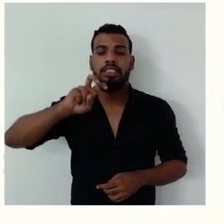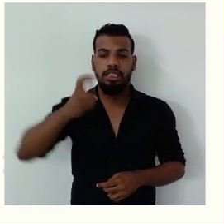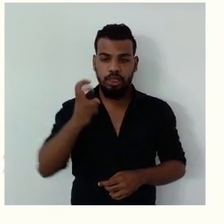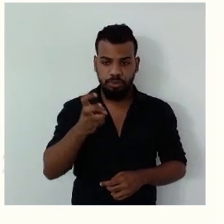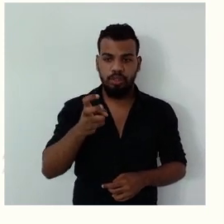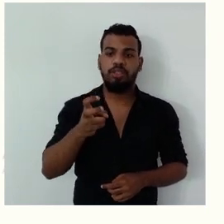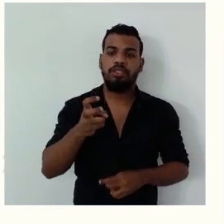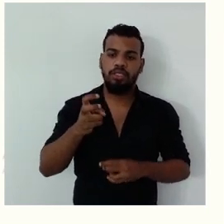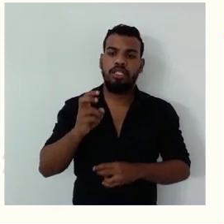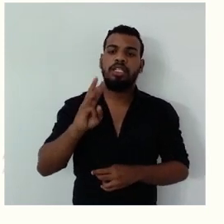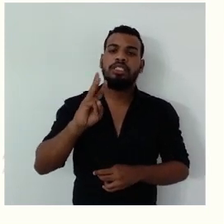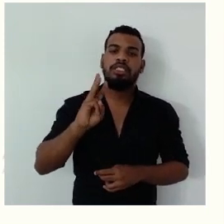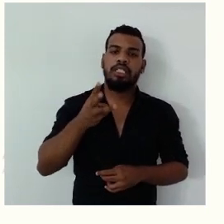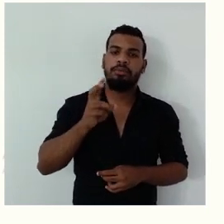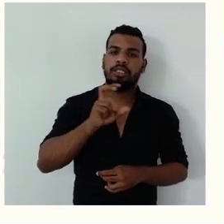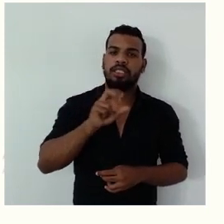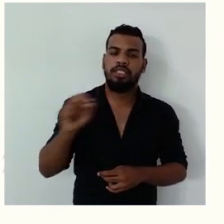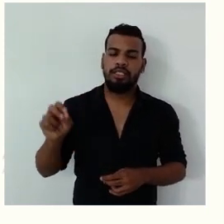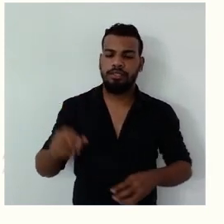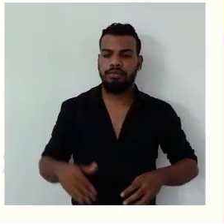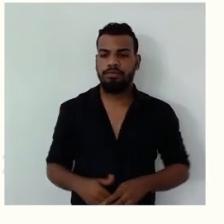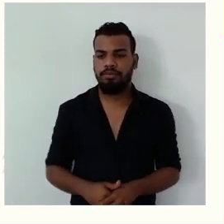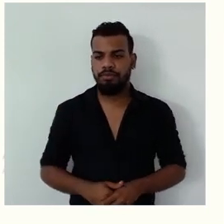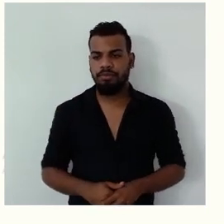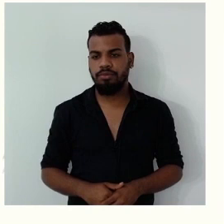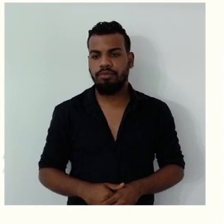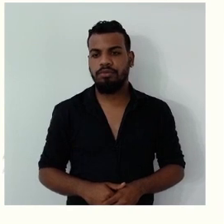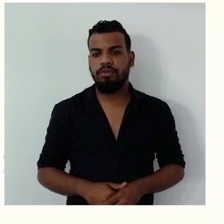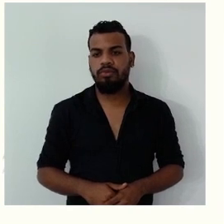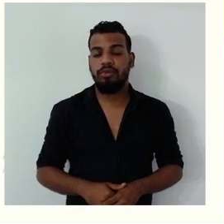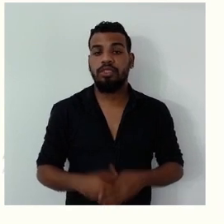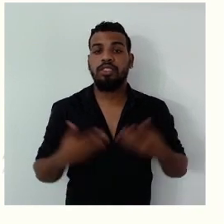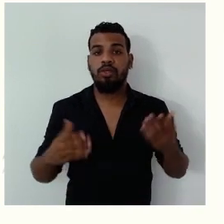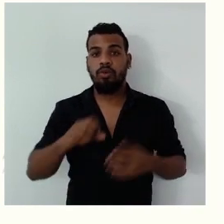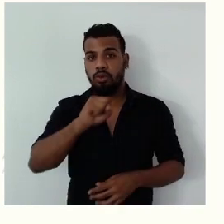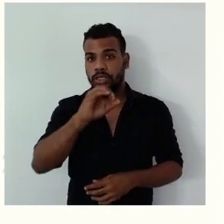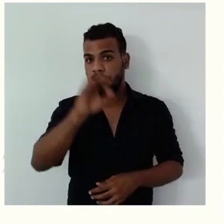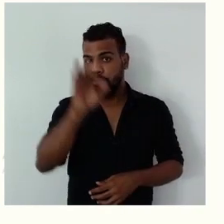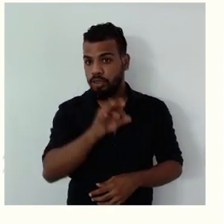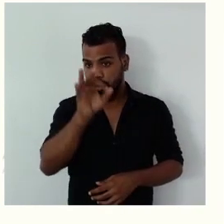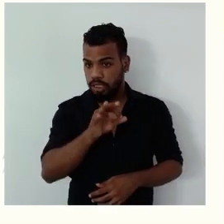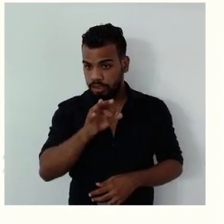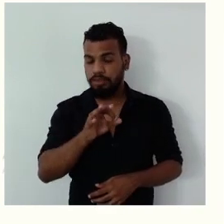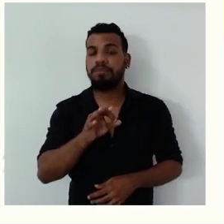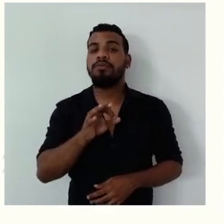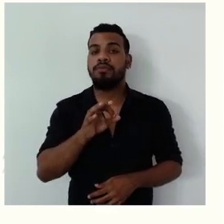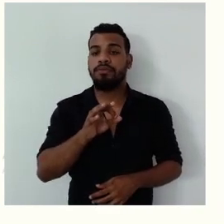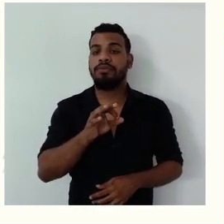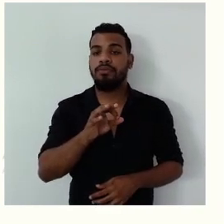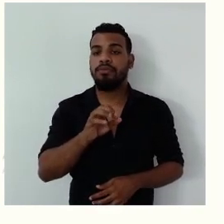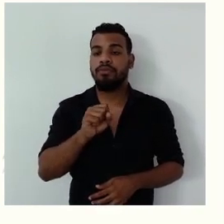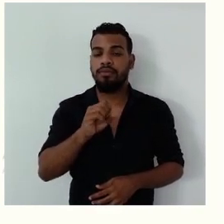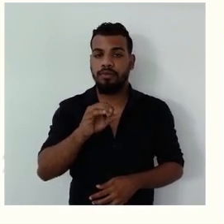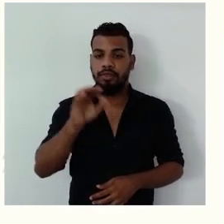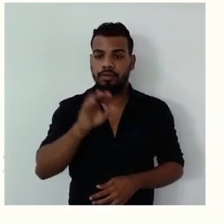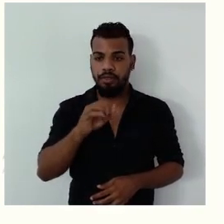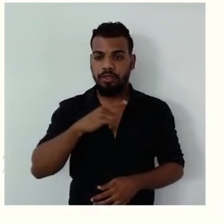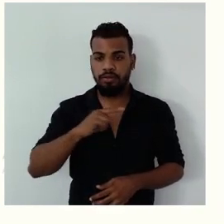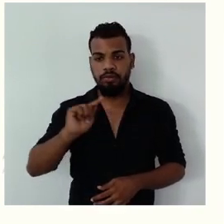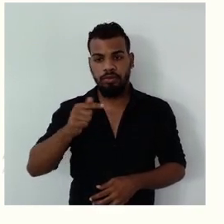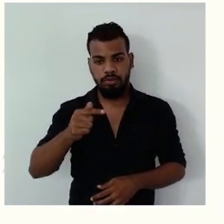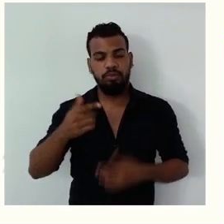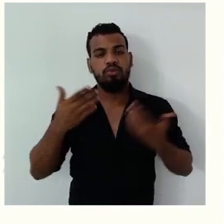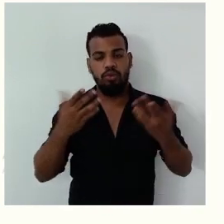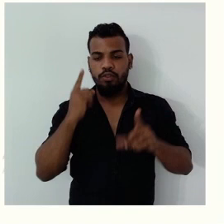encontrar 3.500. Então, 80%, 80, nesse caso, 0,8 vezes 7.000,